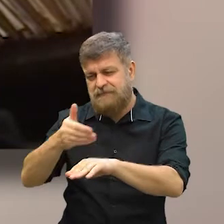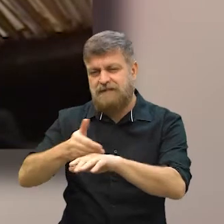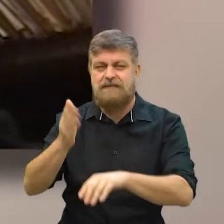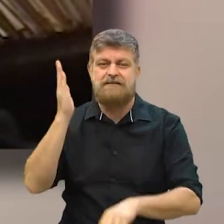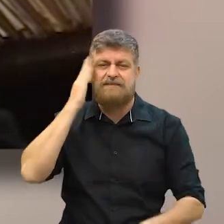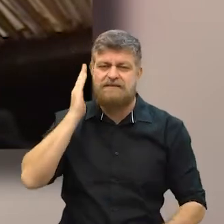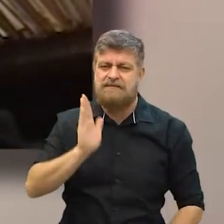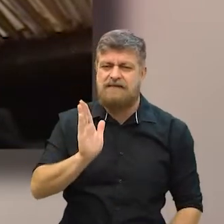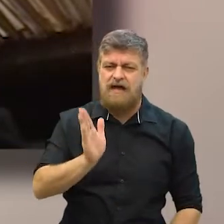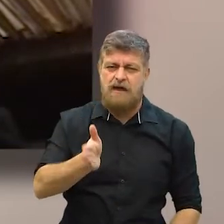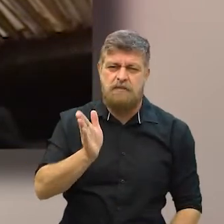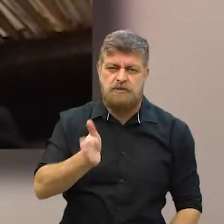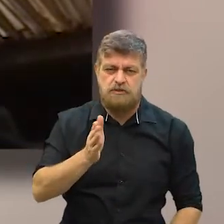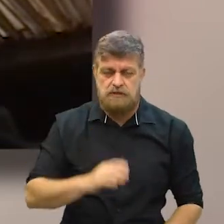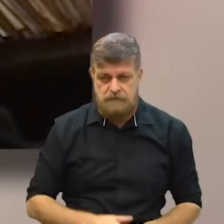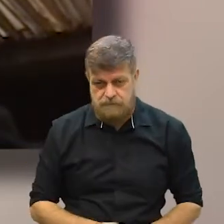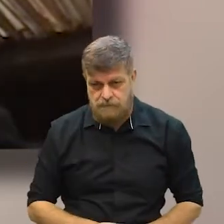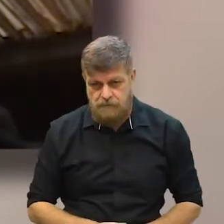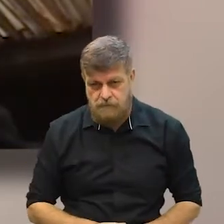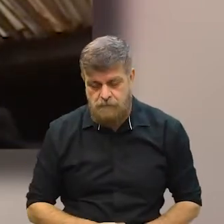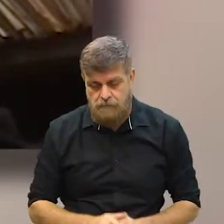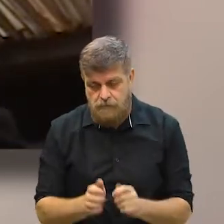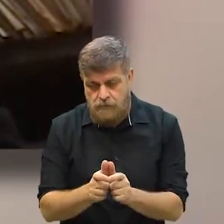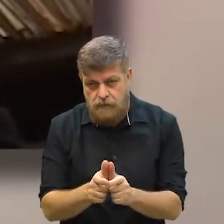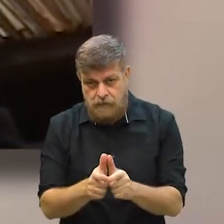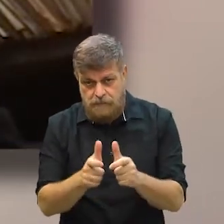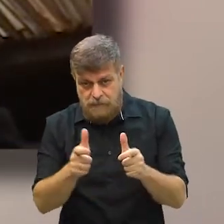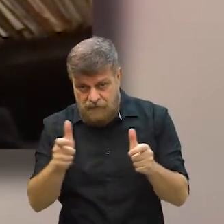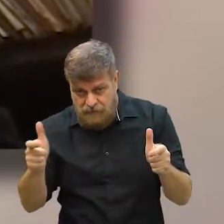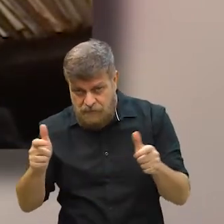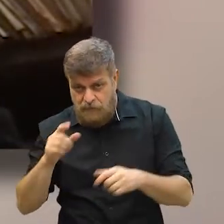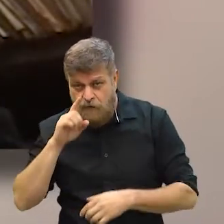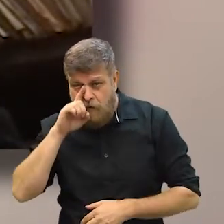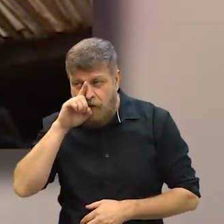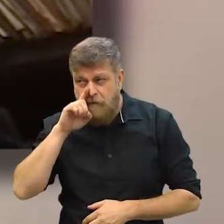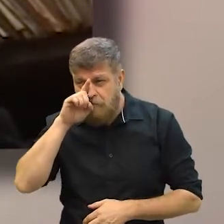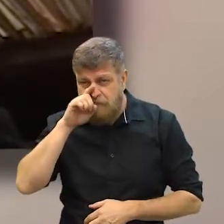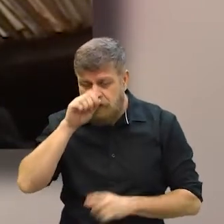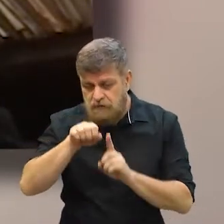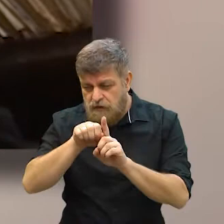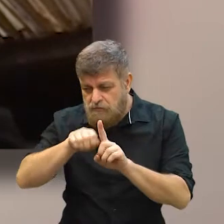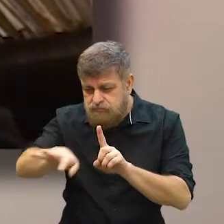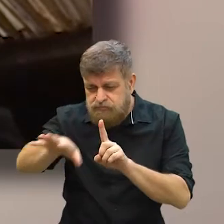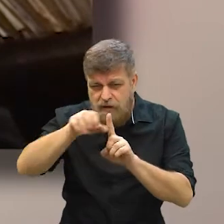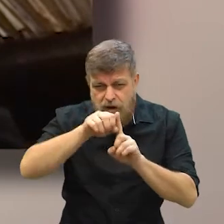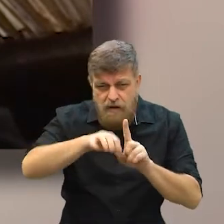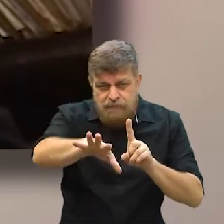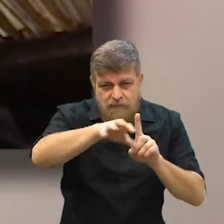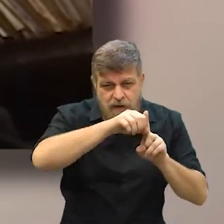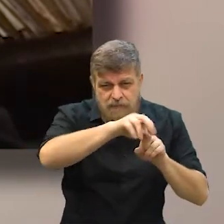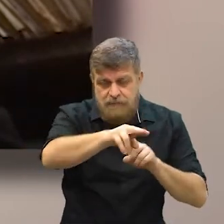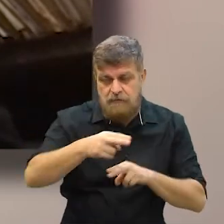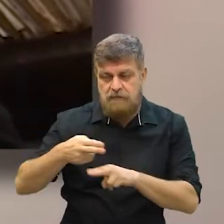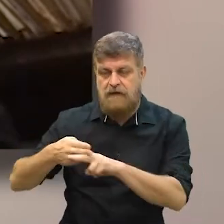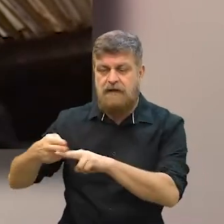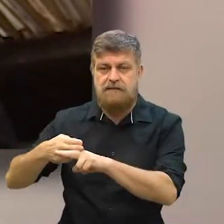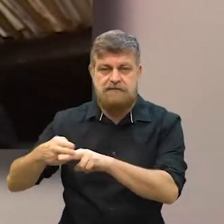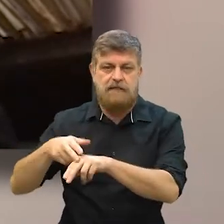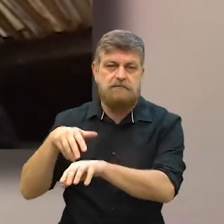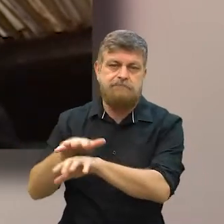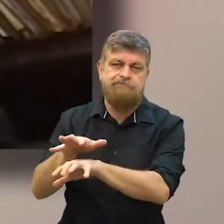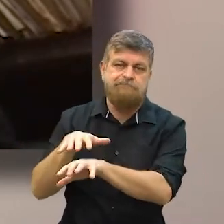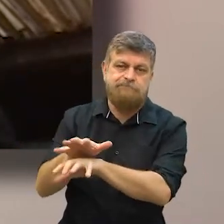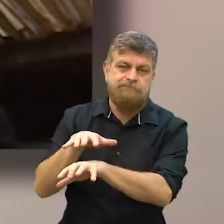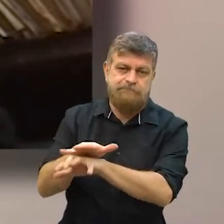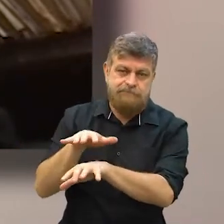treinadas em relação a isso. A maior parte da transmissão hoje se dá por transmissão sexual. Aí há